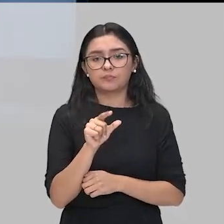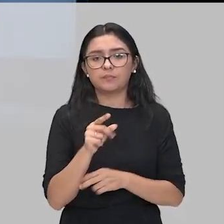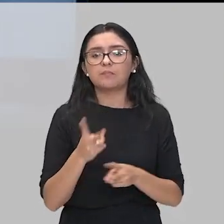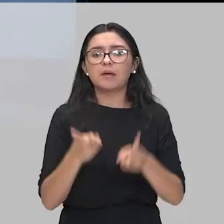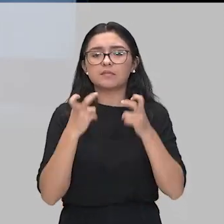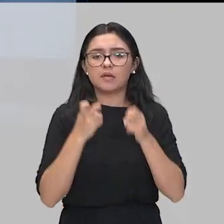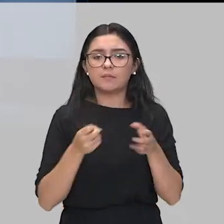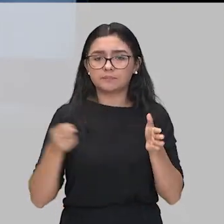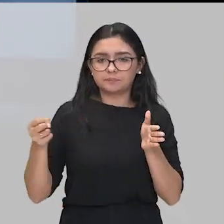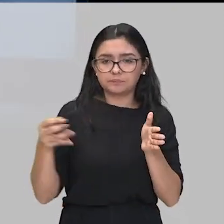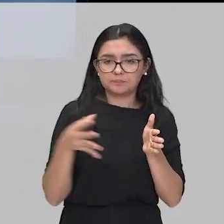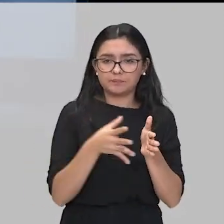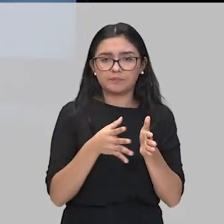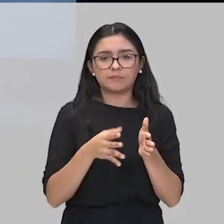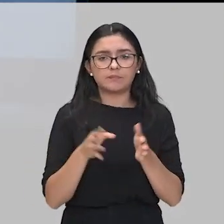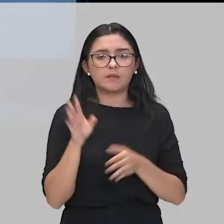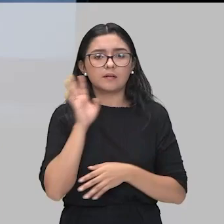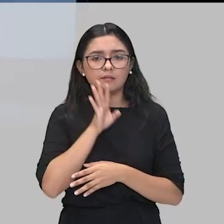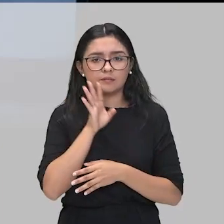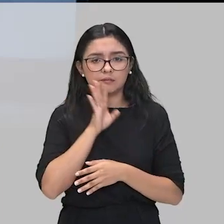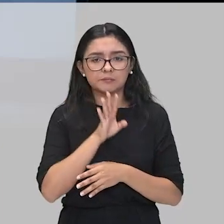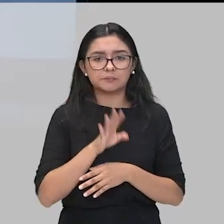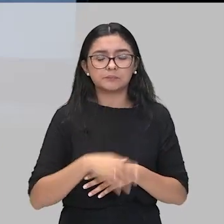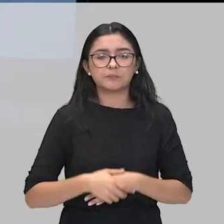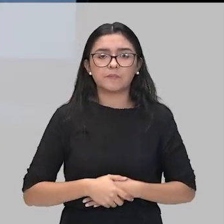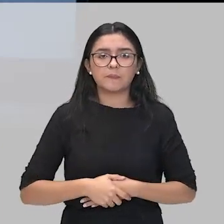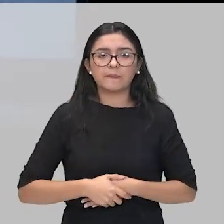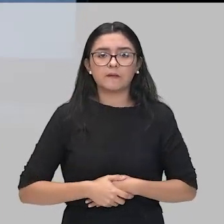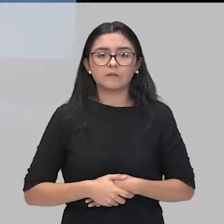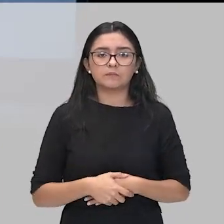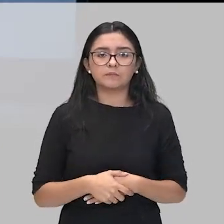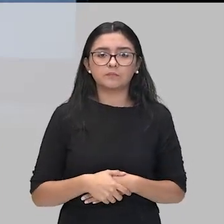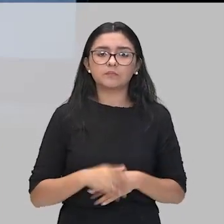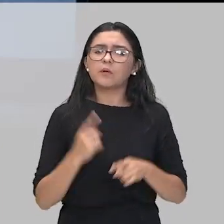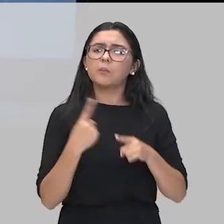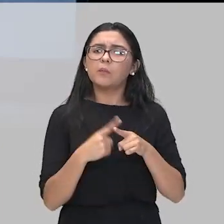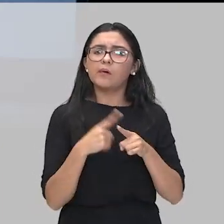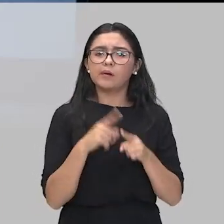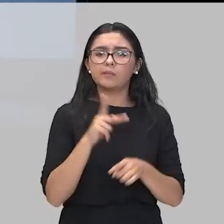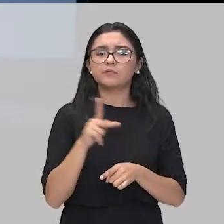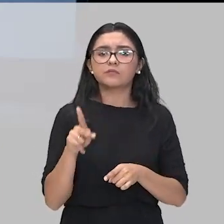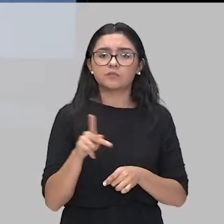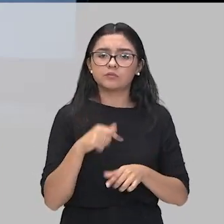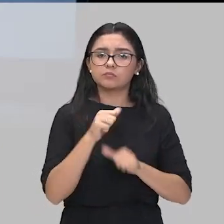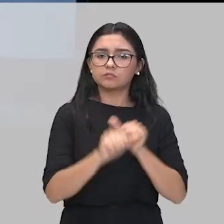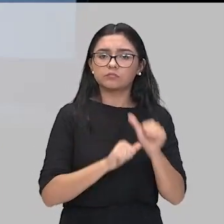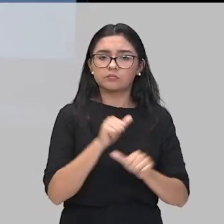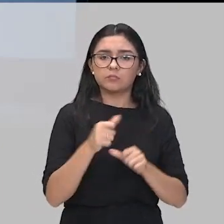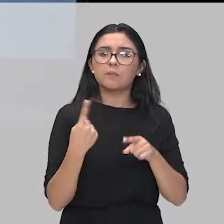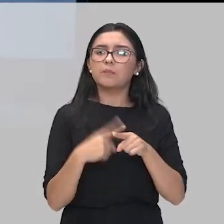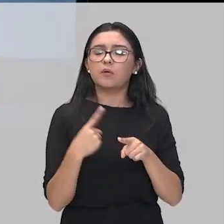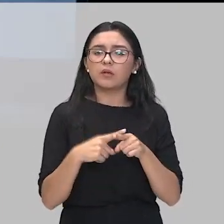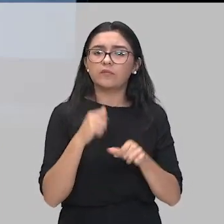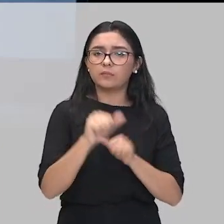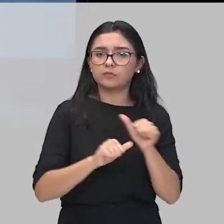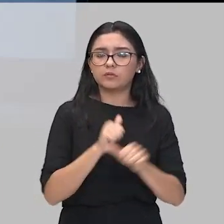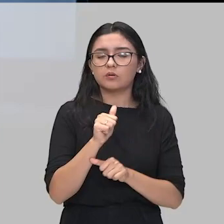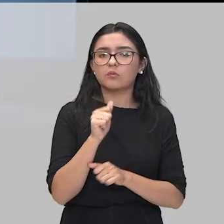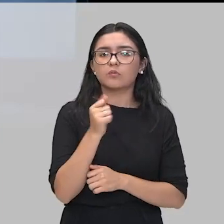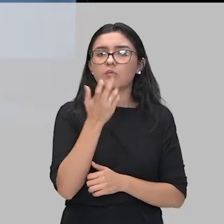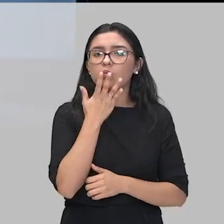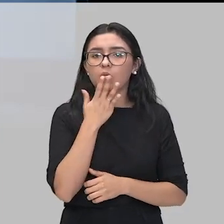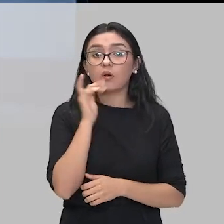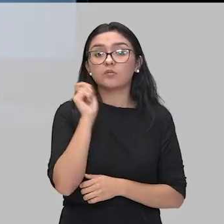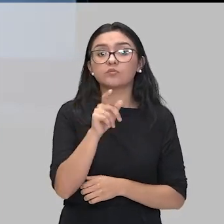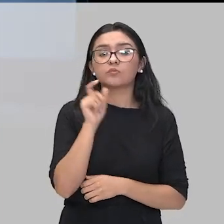uma olhada, que bonito esse efeito. E por que isso, professor? Por que ele vai ficando azul? Ele vai